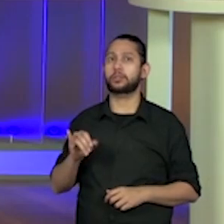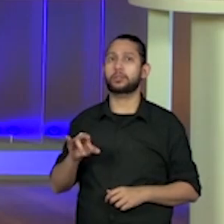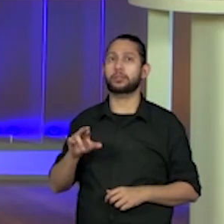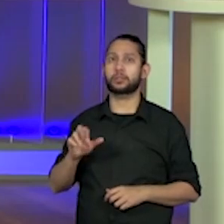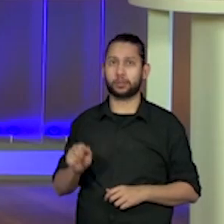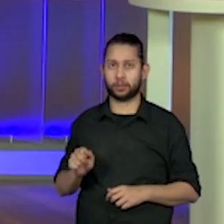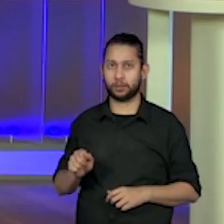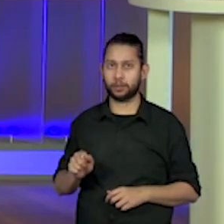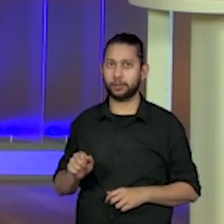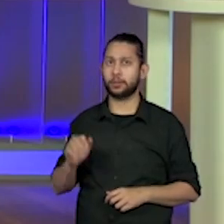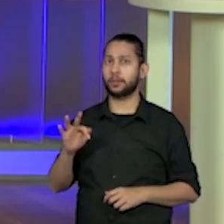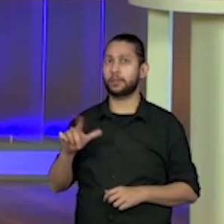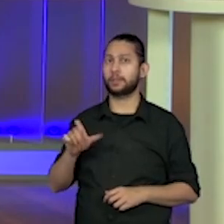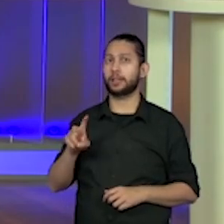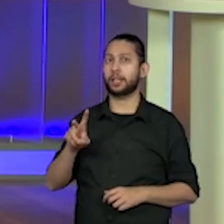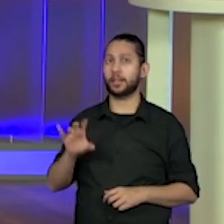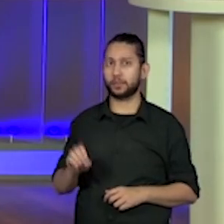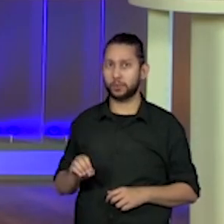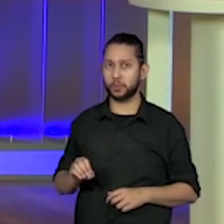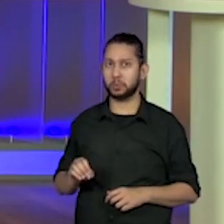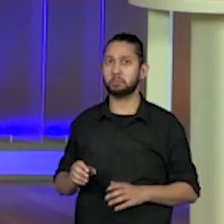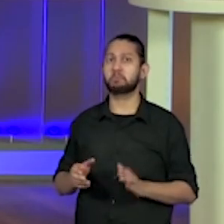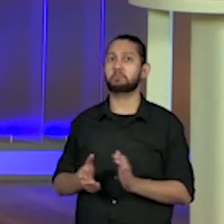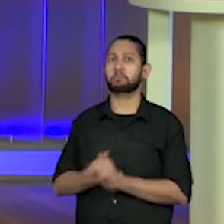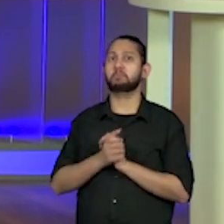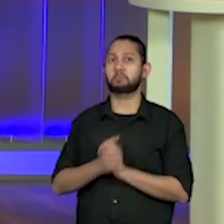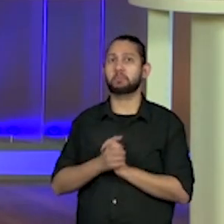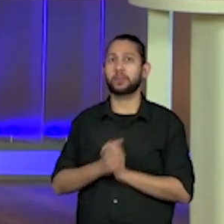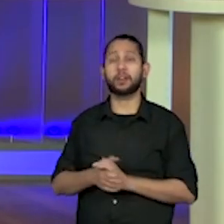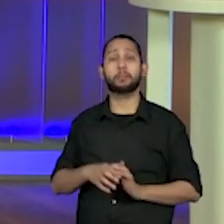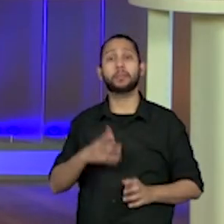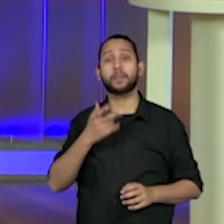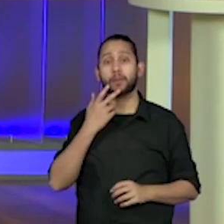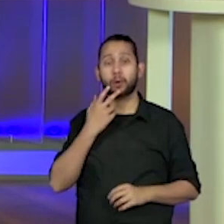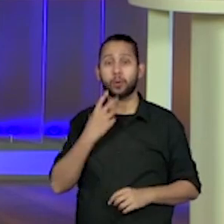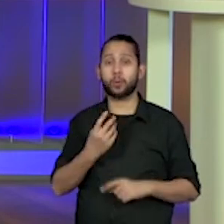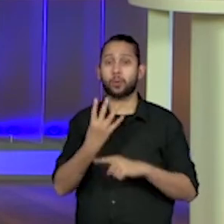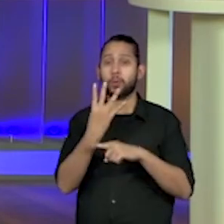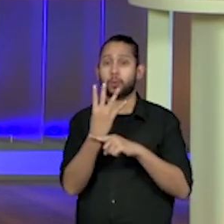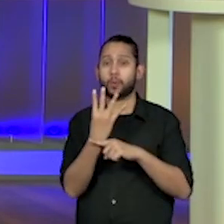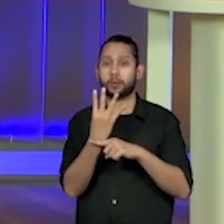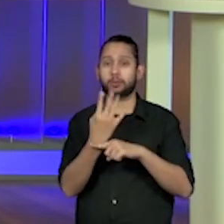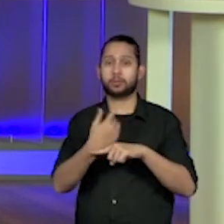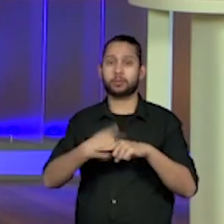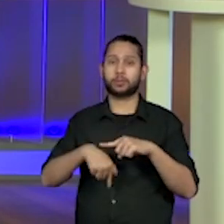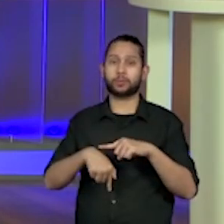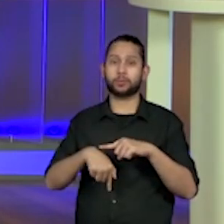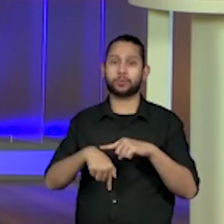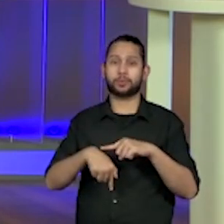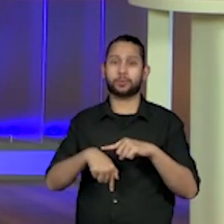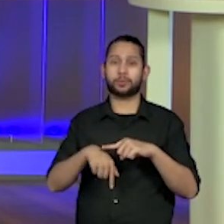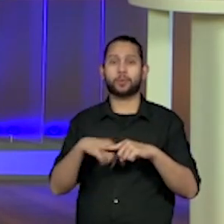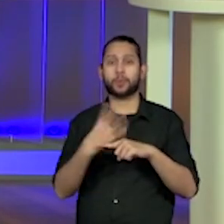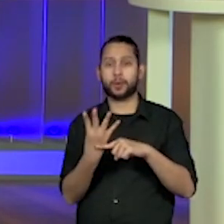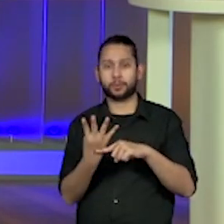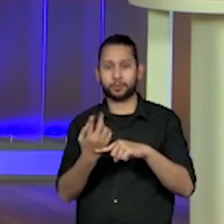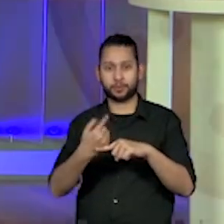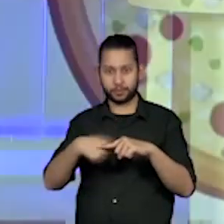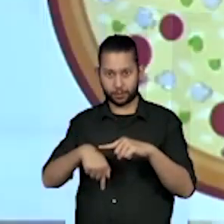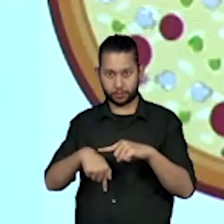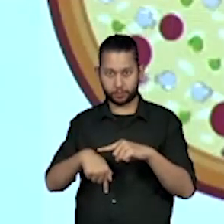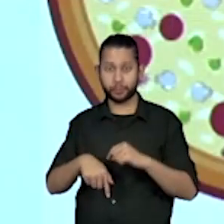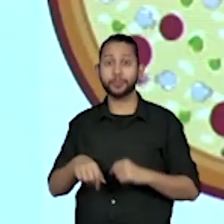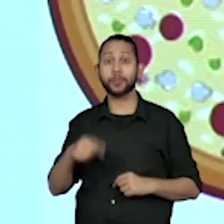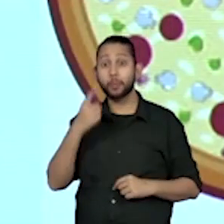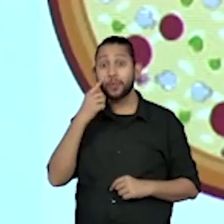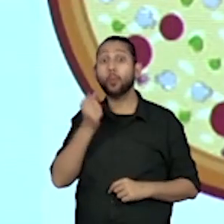Tayane, Flávio, muito bem. Todo mundo me dizendo 4/7. Vamos ver? Primeiro eu tenho que saber em quantas